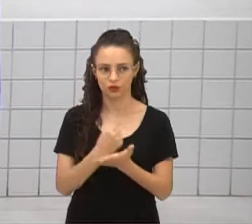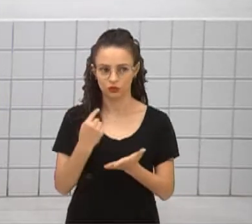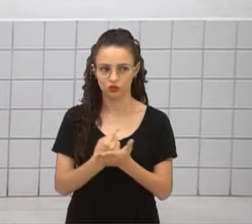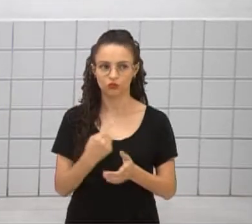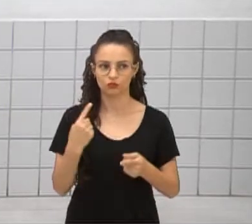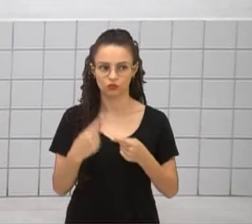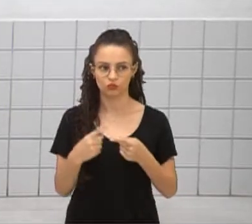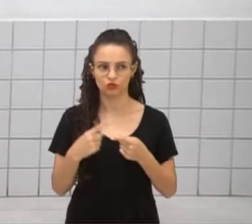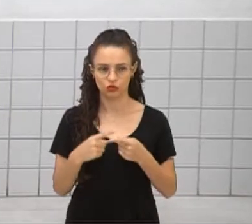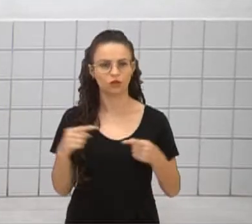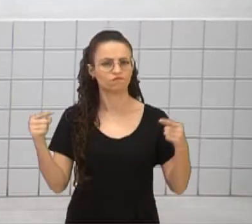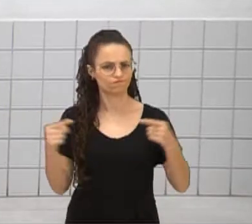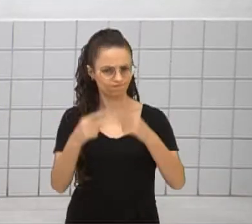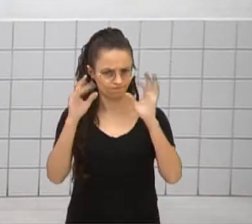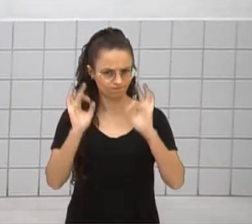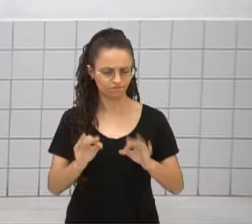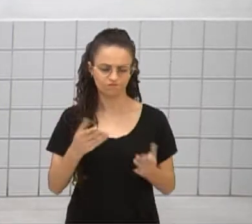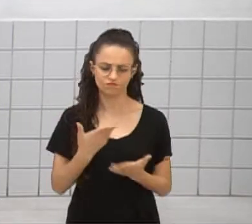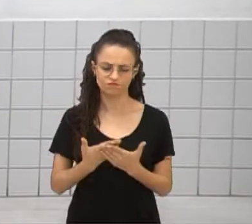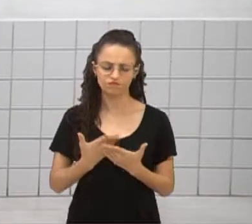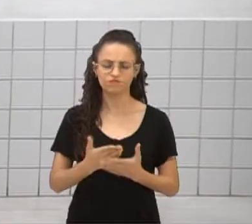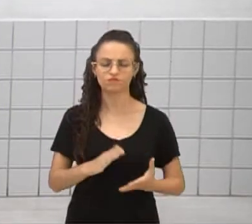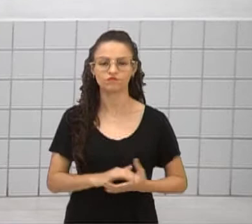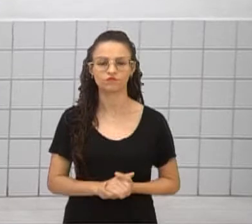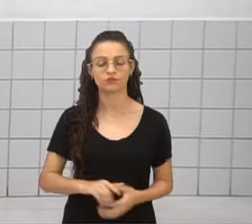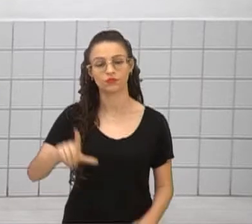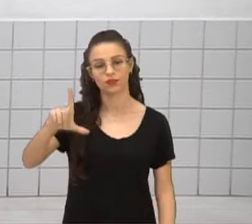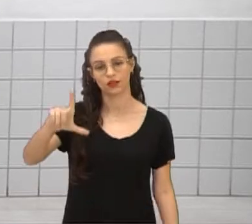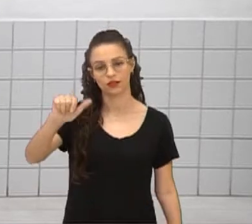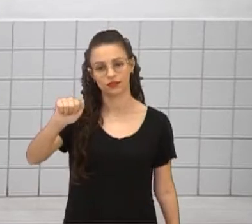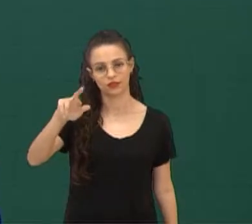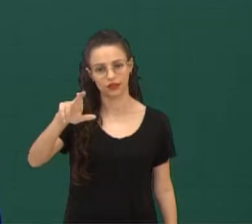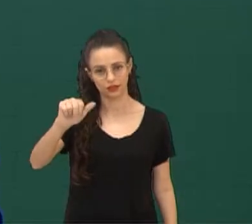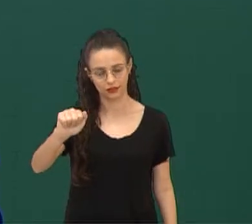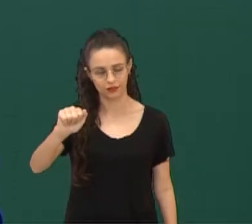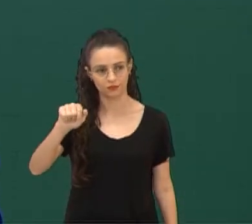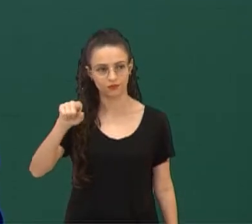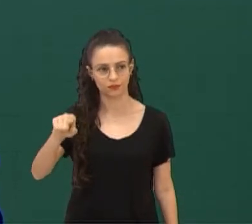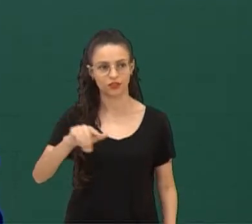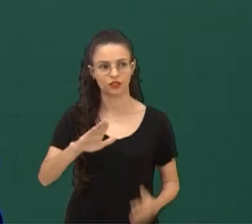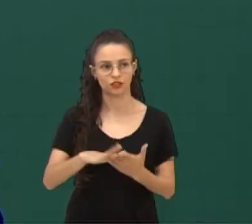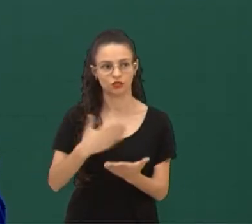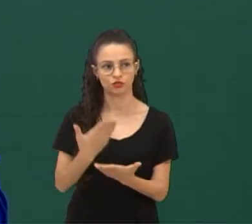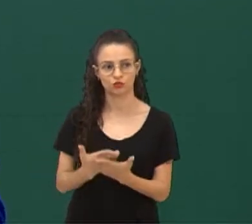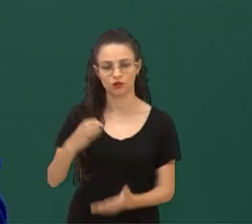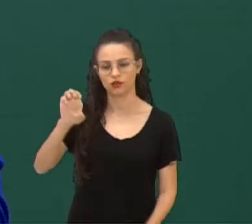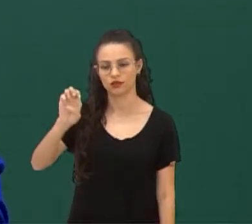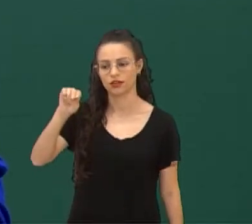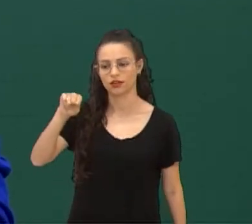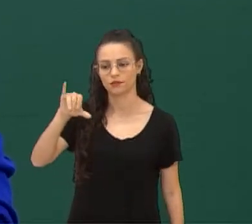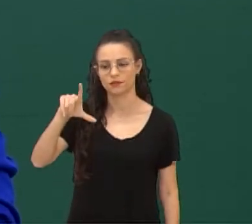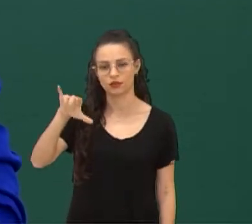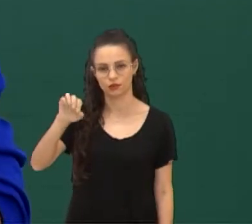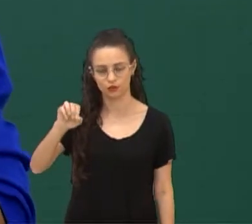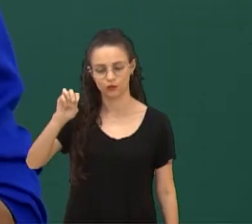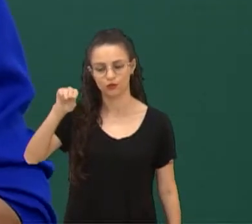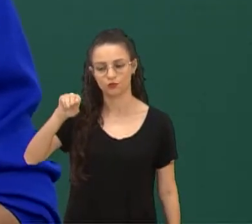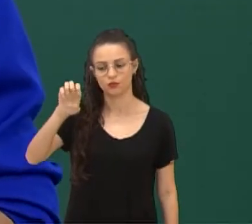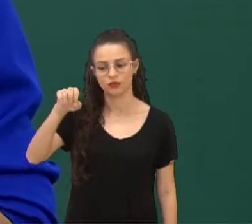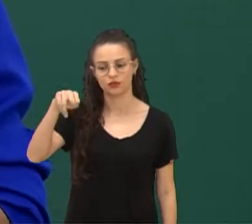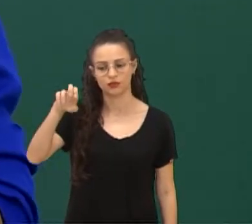porque elas são muito pertinentes olha só a Lara do colégio Emílio de Menezes daqui de Curitiba